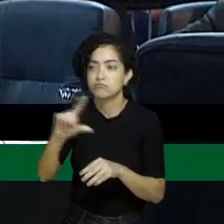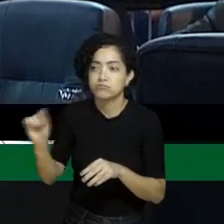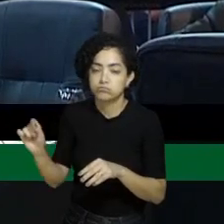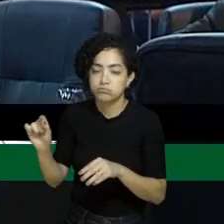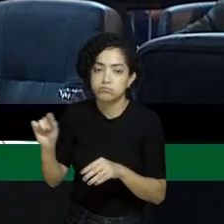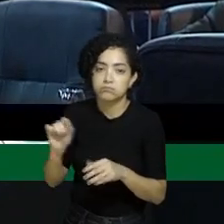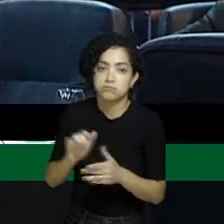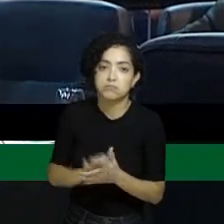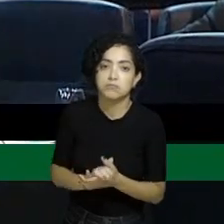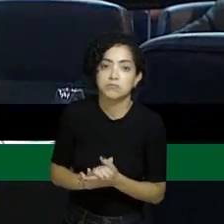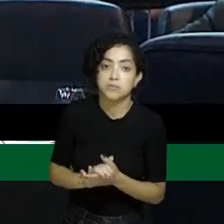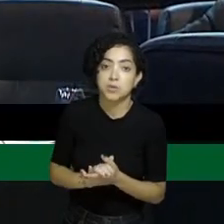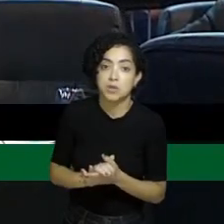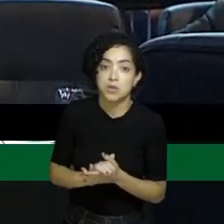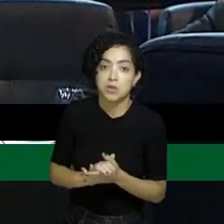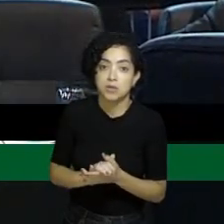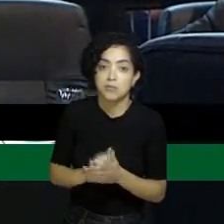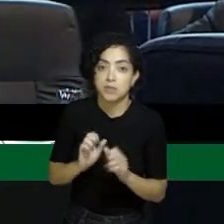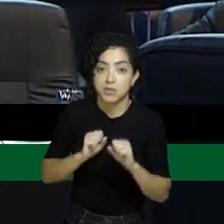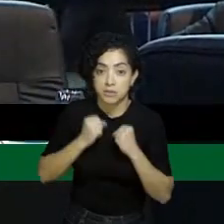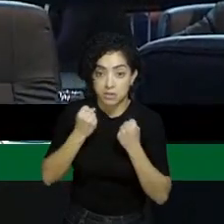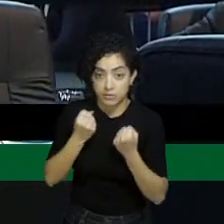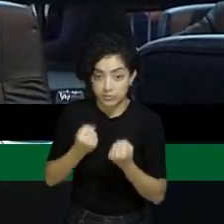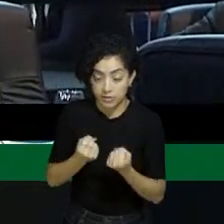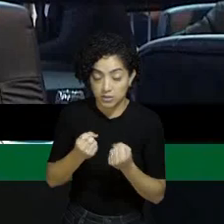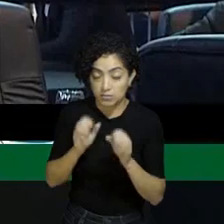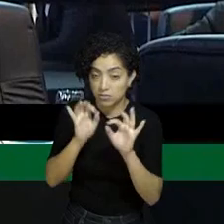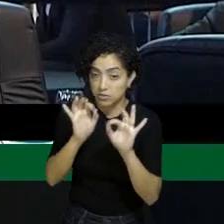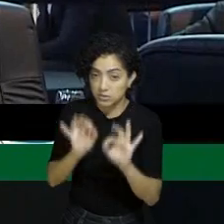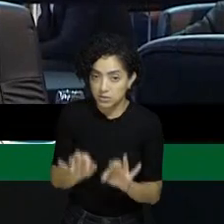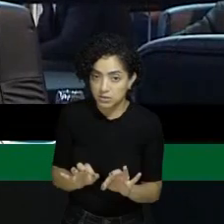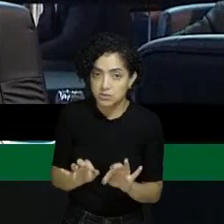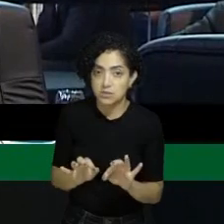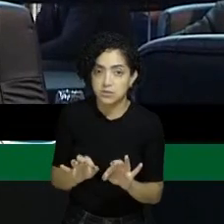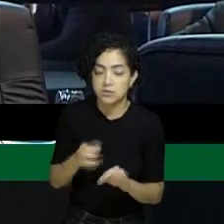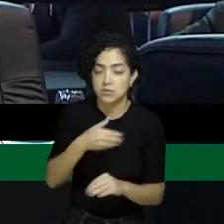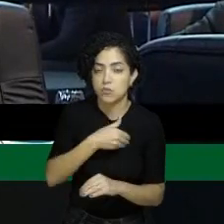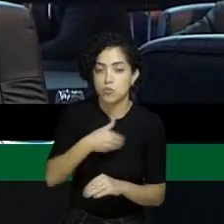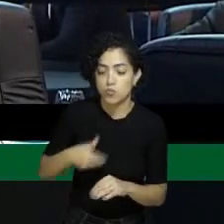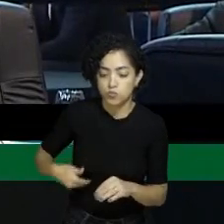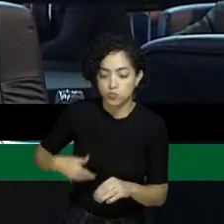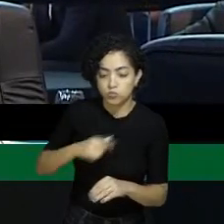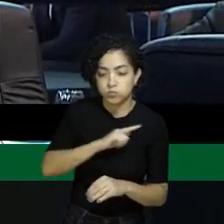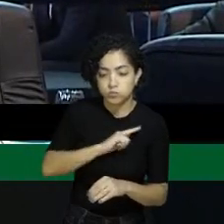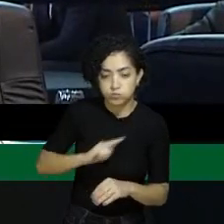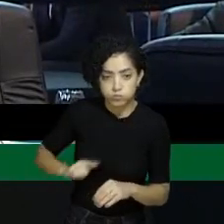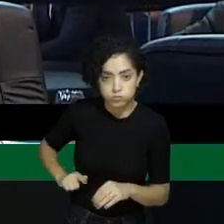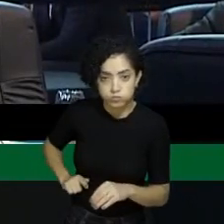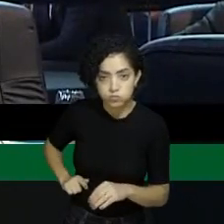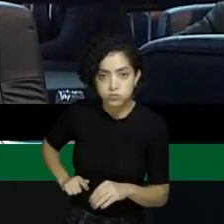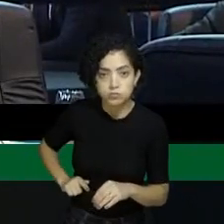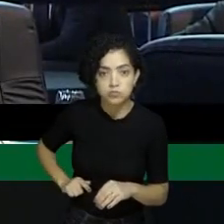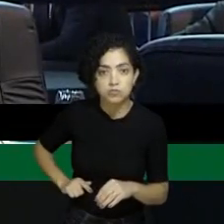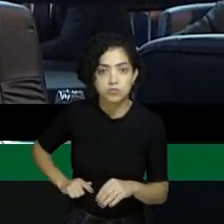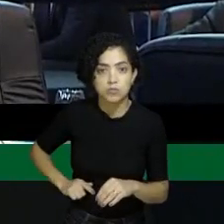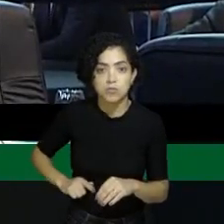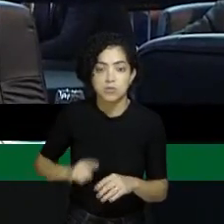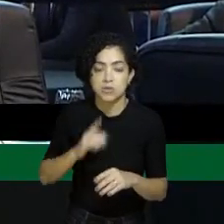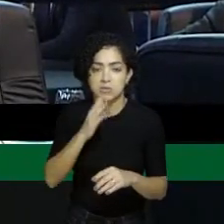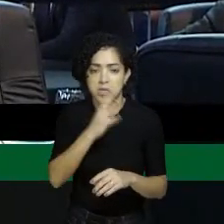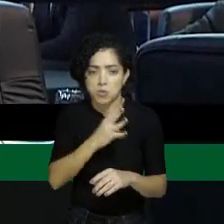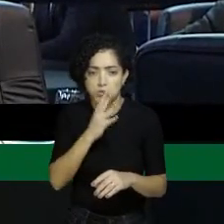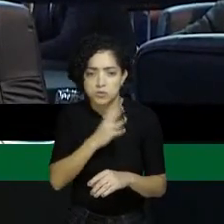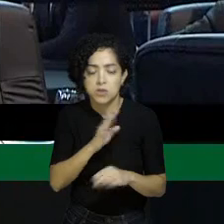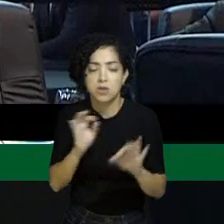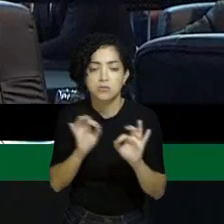sério e transparente, pode ter certeza absoluta que Jorginho termina o mandato sem ser acusado, ou muito menos participar de um ato